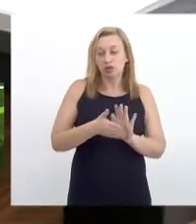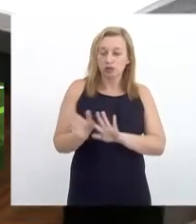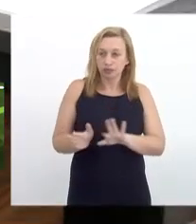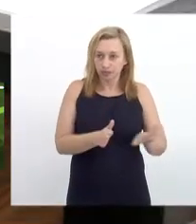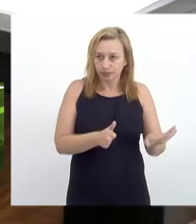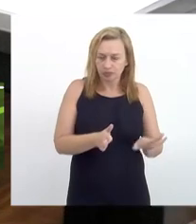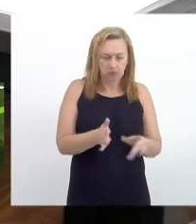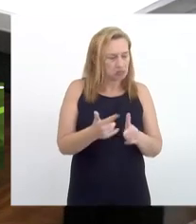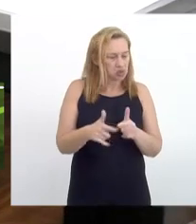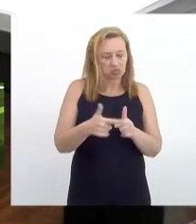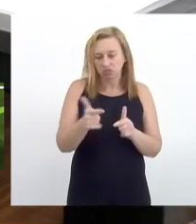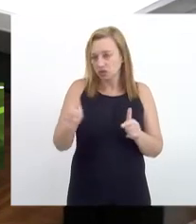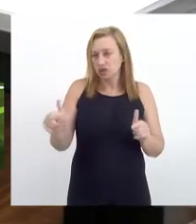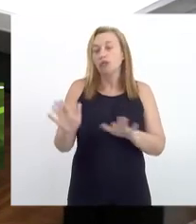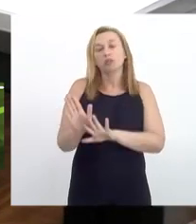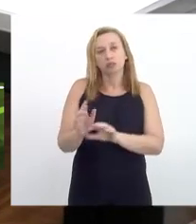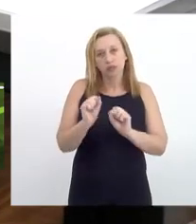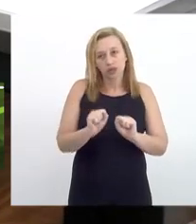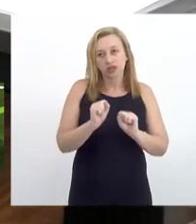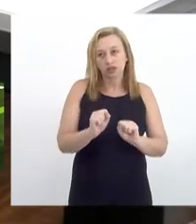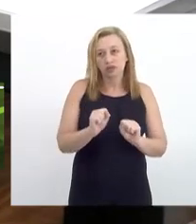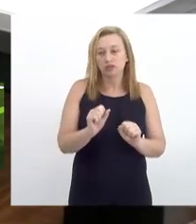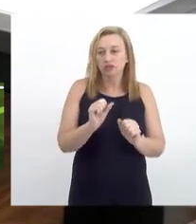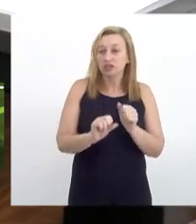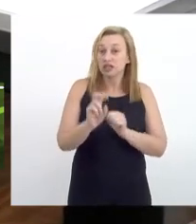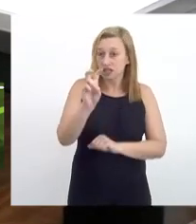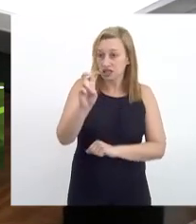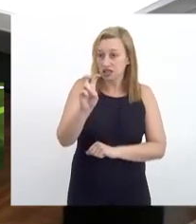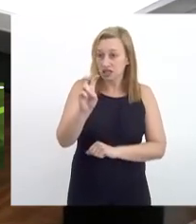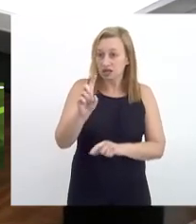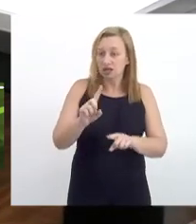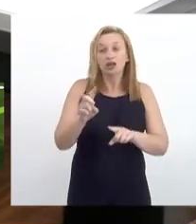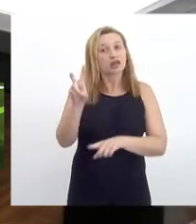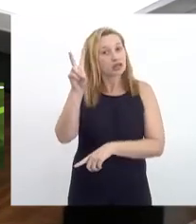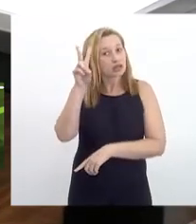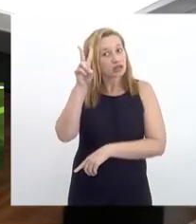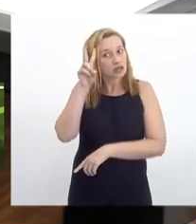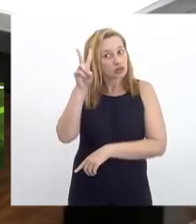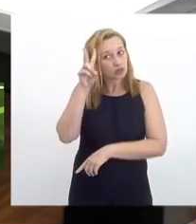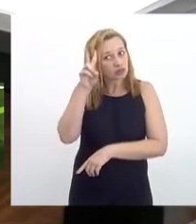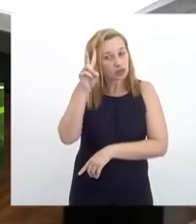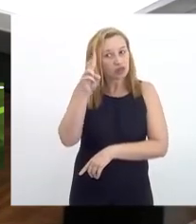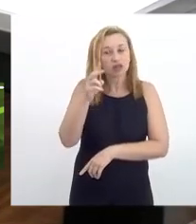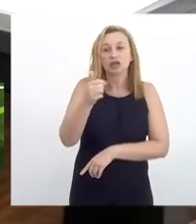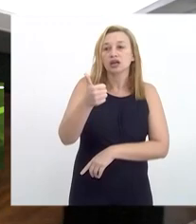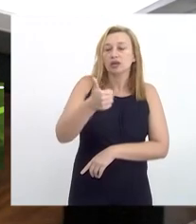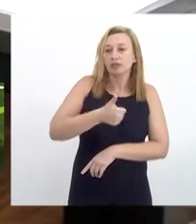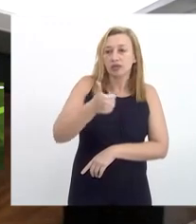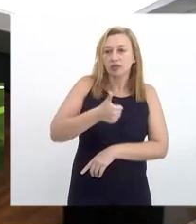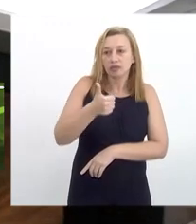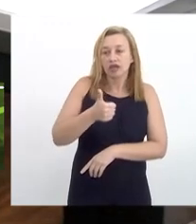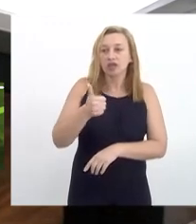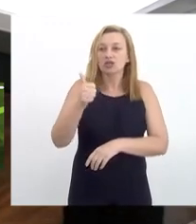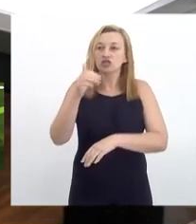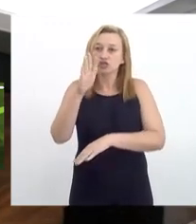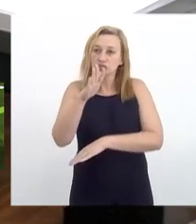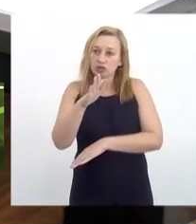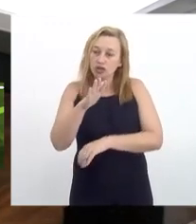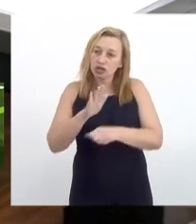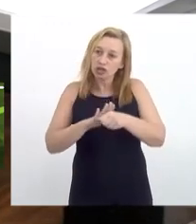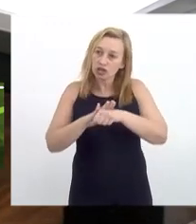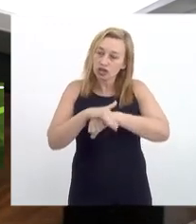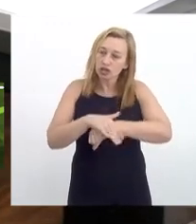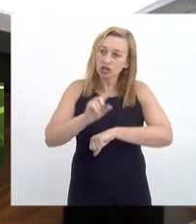sem problema nenhum podemos fazer todas as cinco na segunda-feira fazer as três primeiras de manhã e as outras duas da tarde